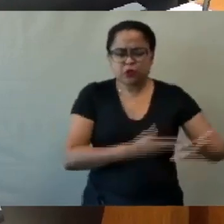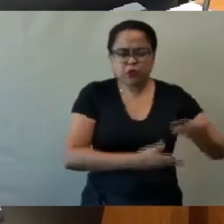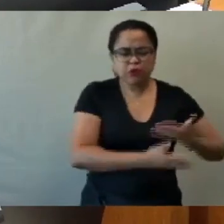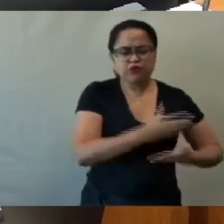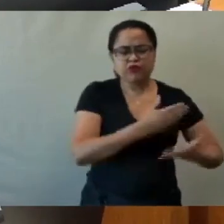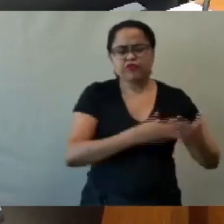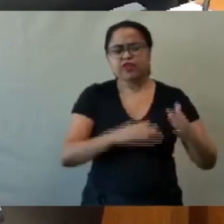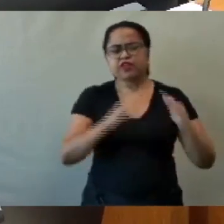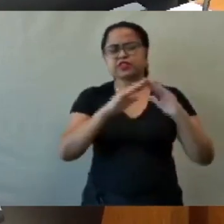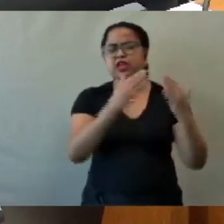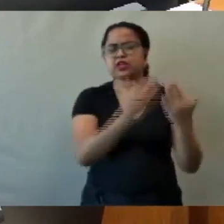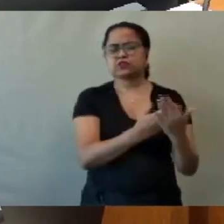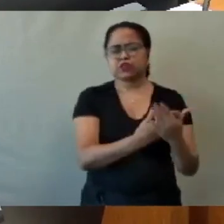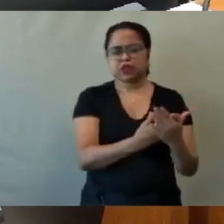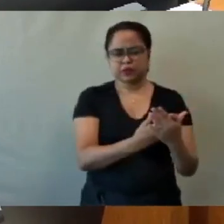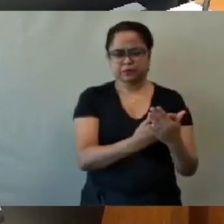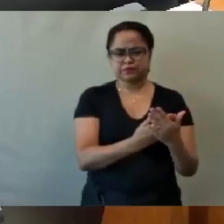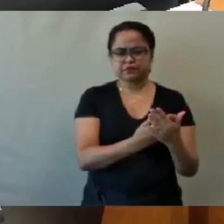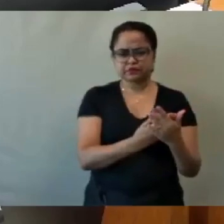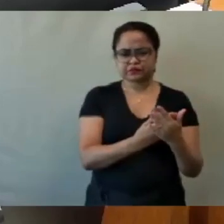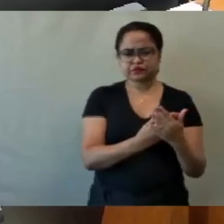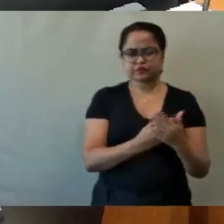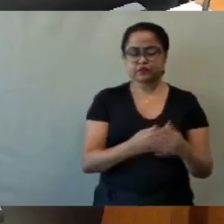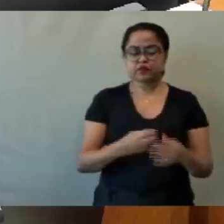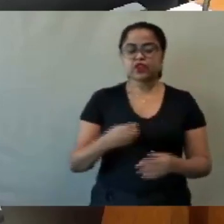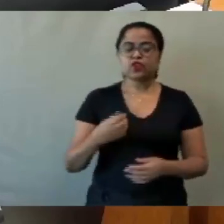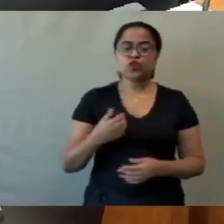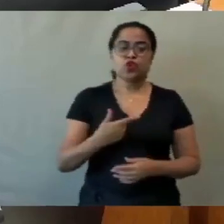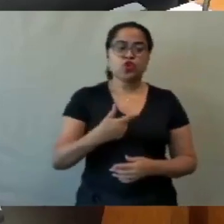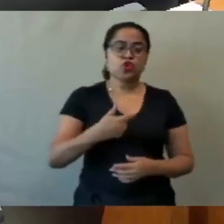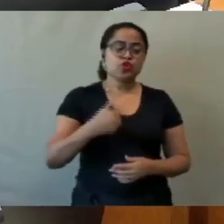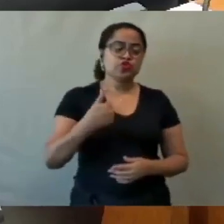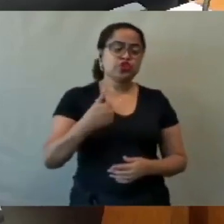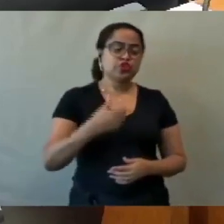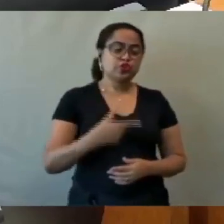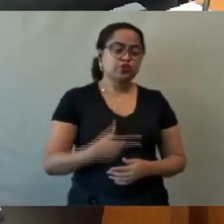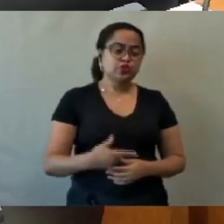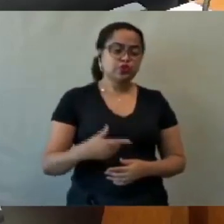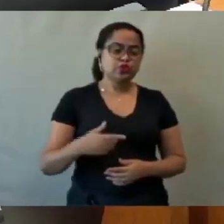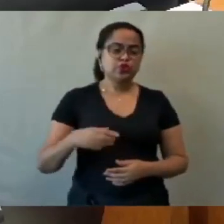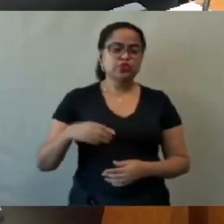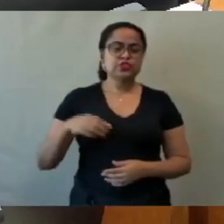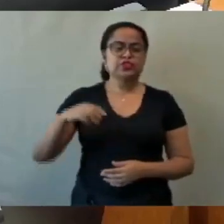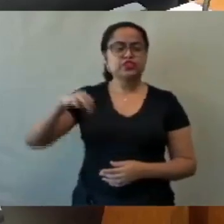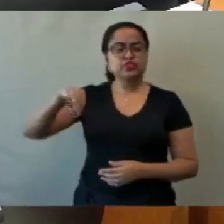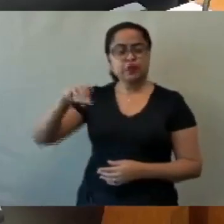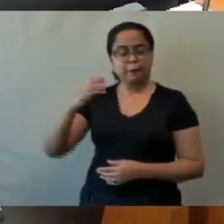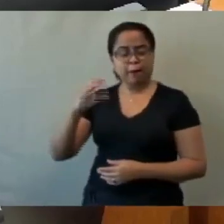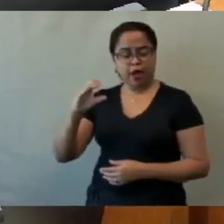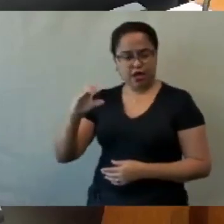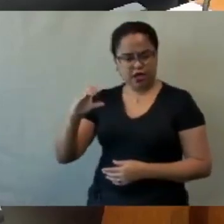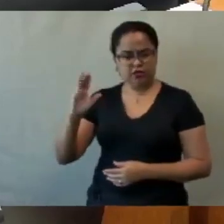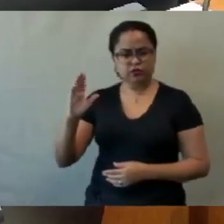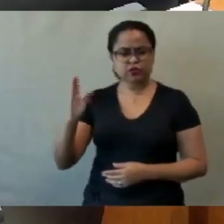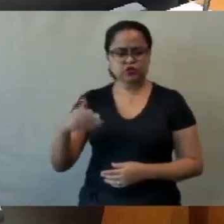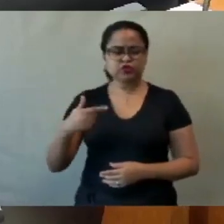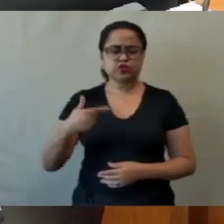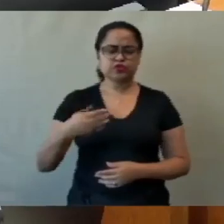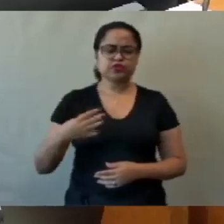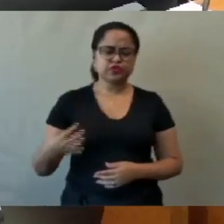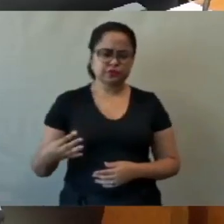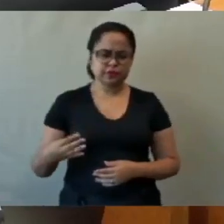transmitida no dia 12 de março de 2024 no canal oficial da Assessoria